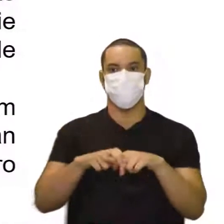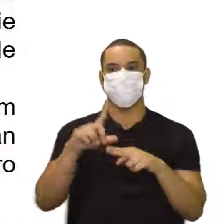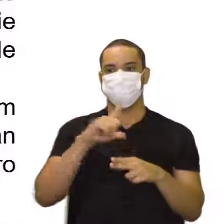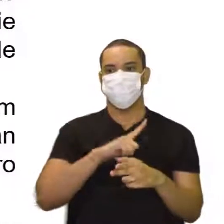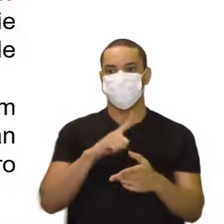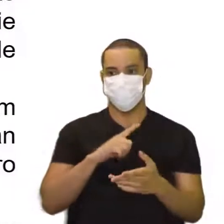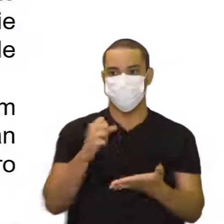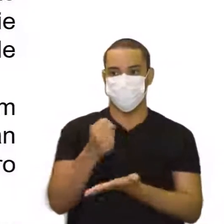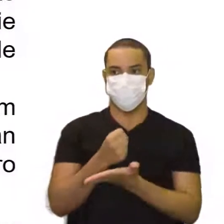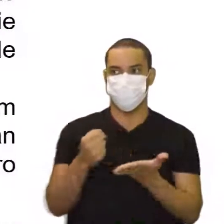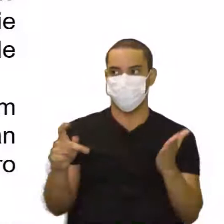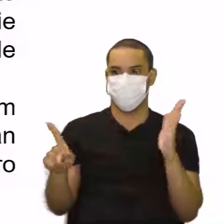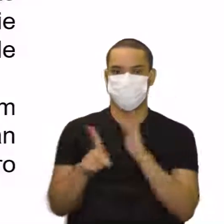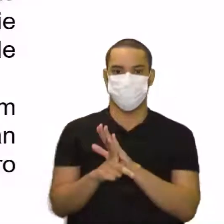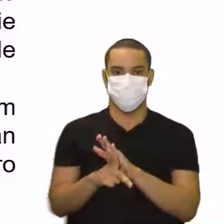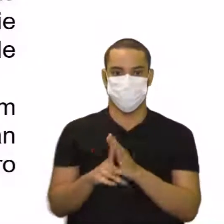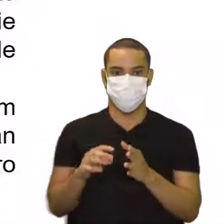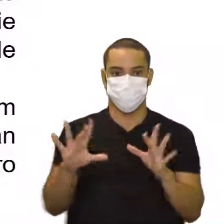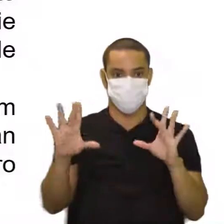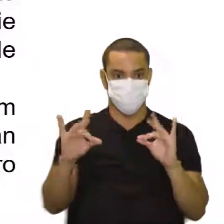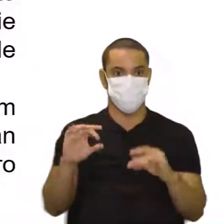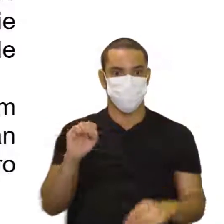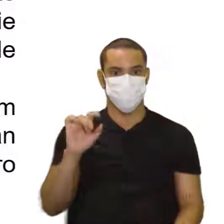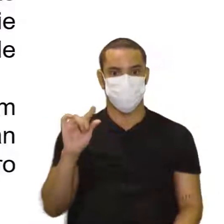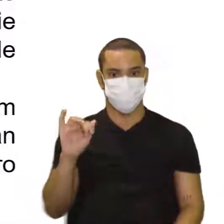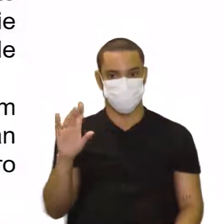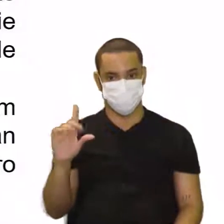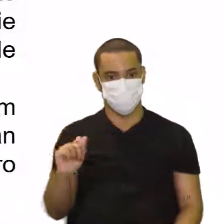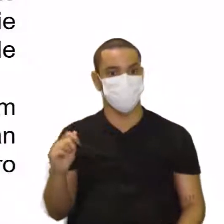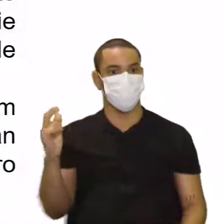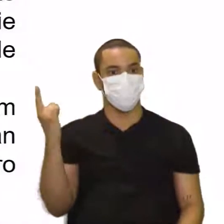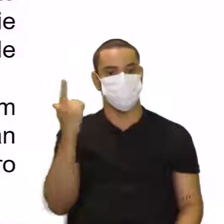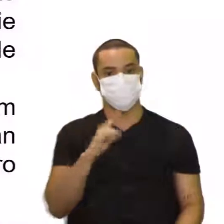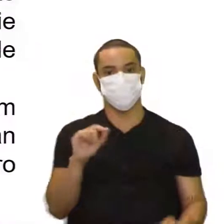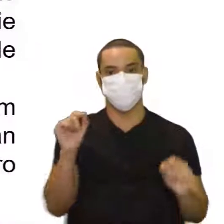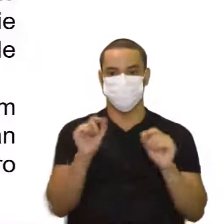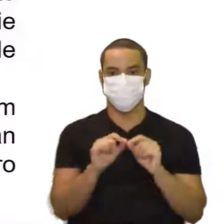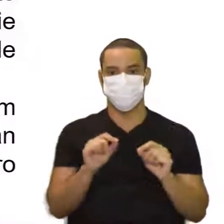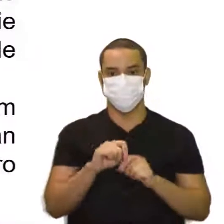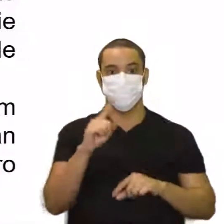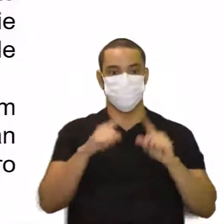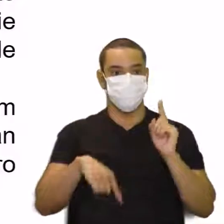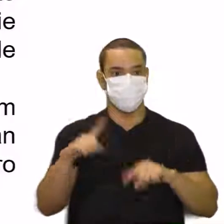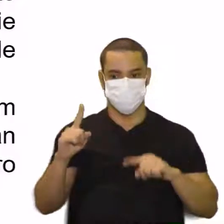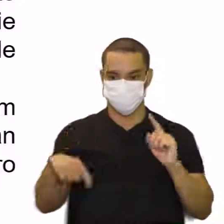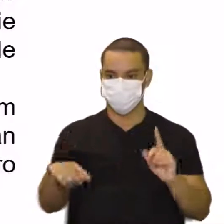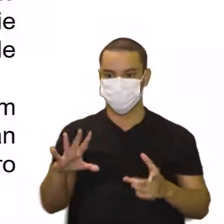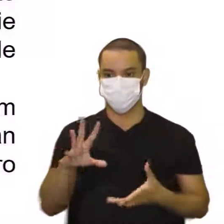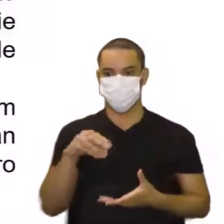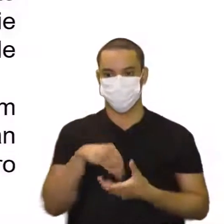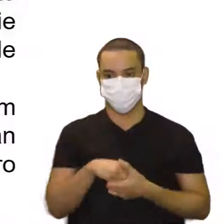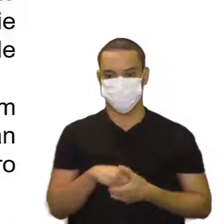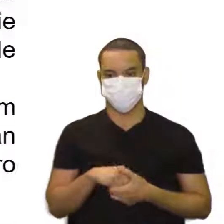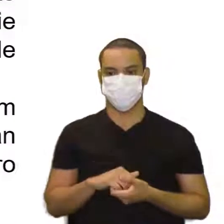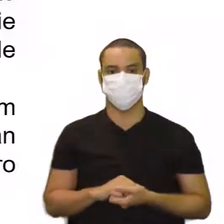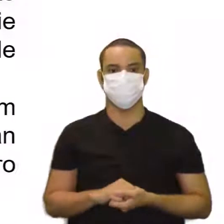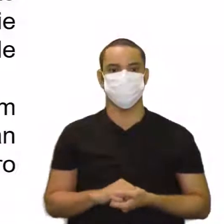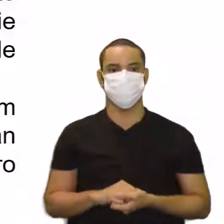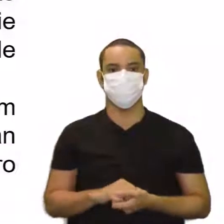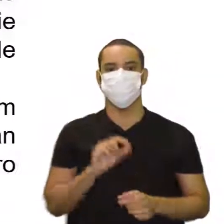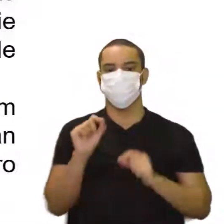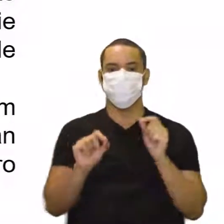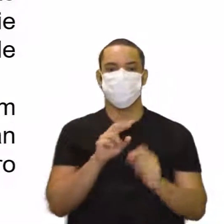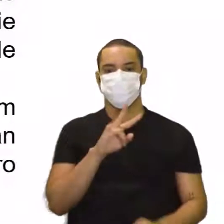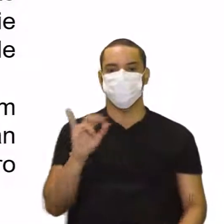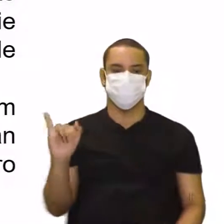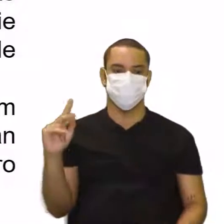superfície sólida. Imagine que eu consigo fazer variação de fluxo nessa superfície, ok? E o que vai